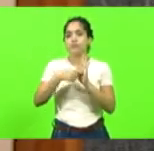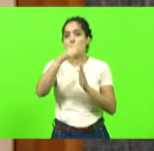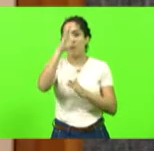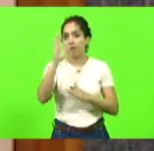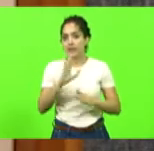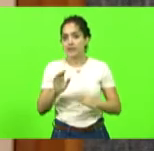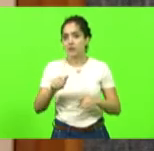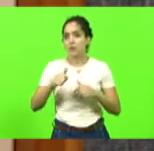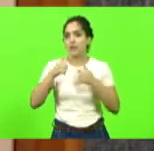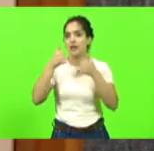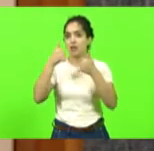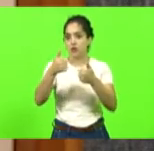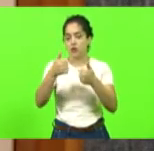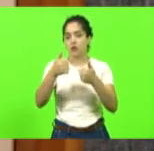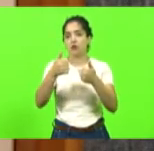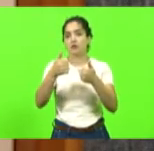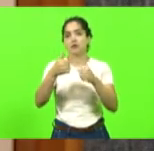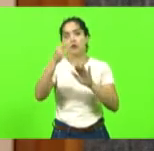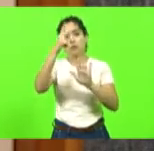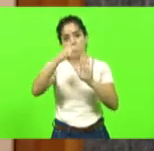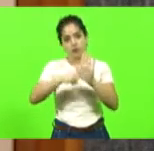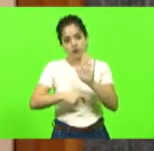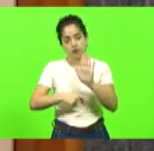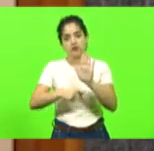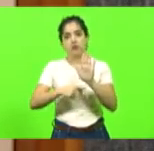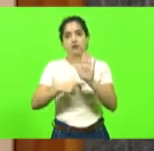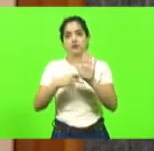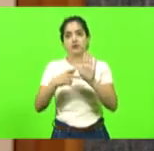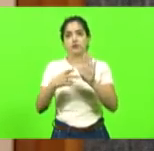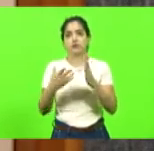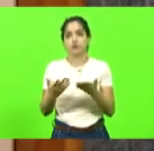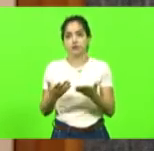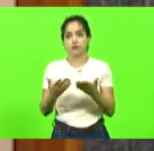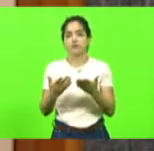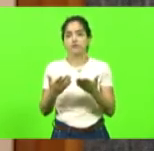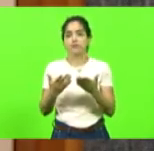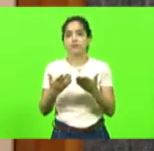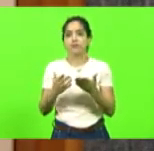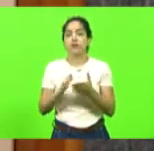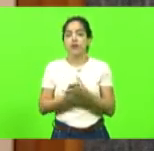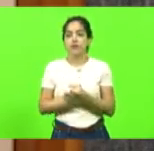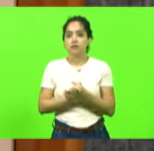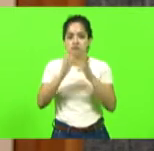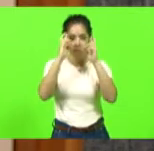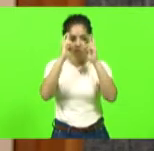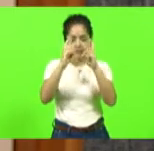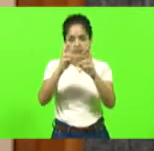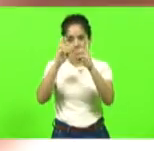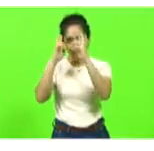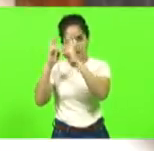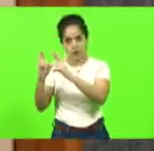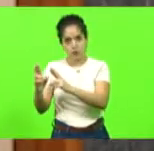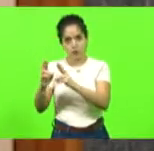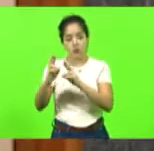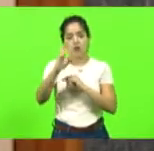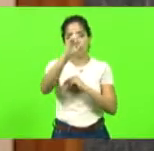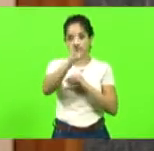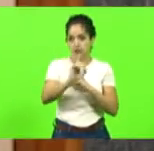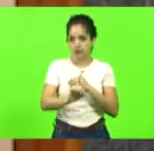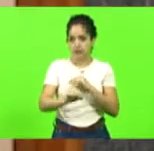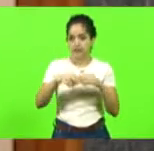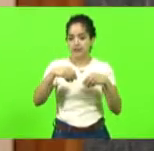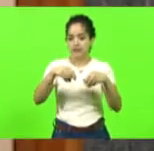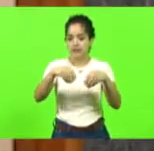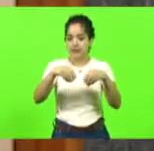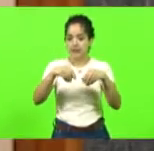projeto popular para o Brasil, onde a casa comum seja respeitada, onde todos têm direito à terra, ao território,